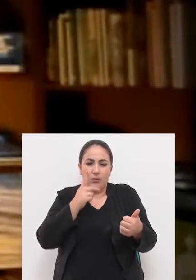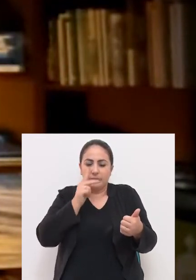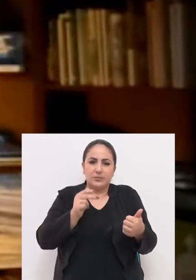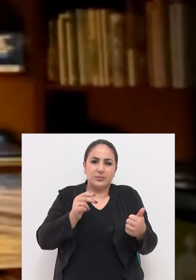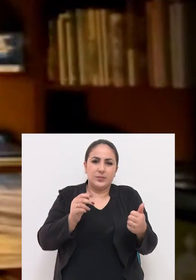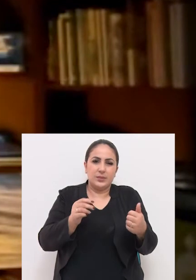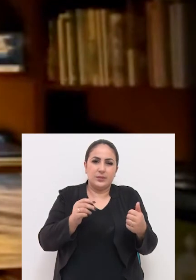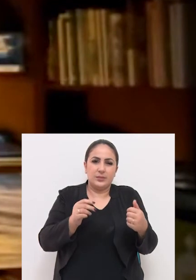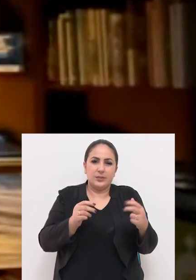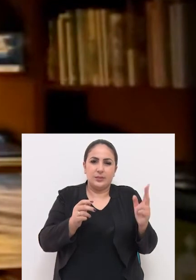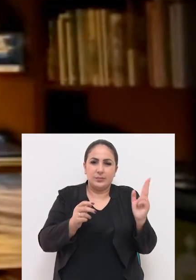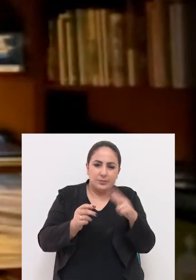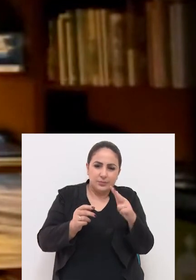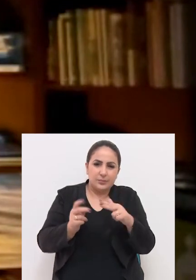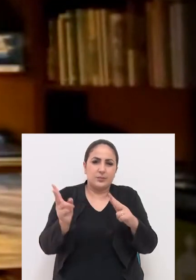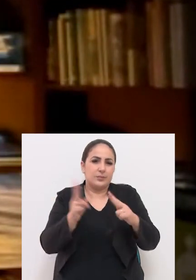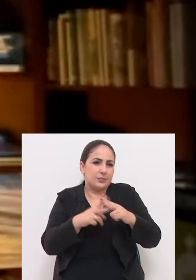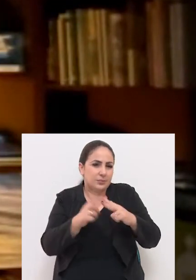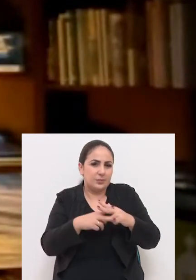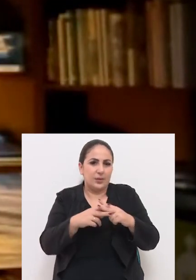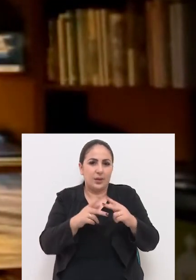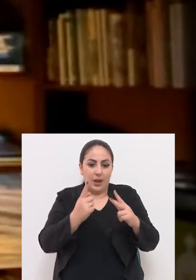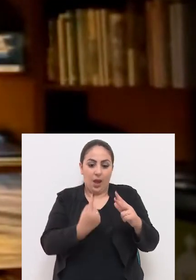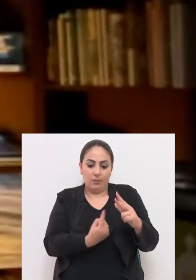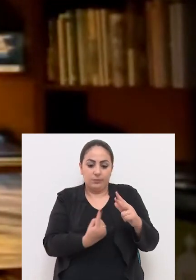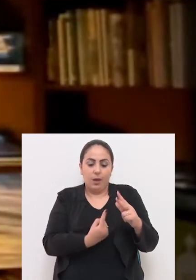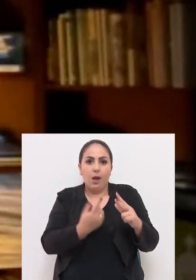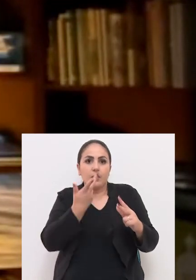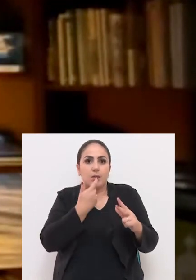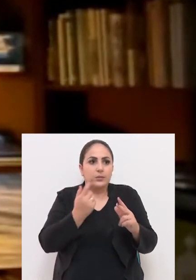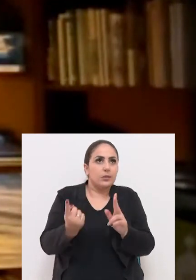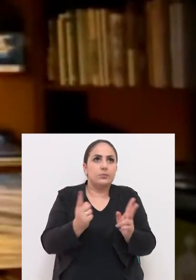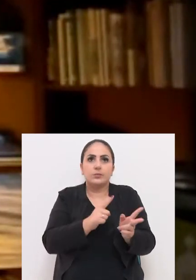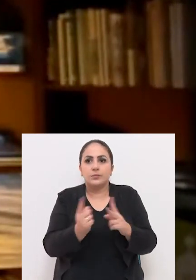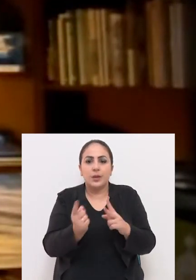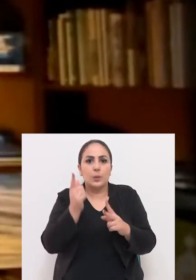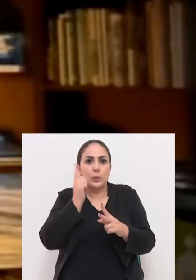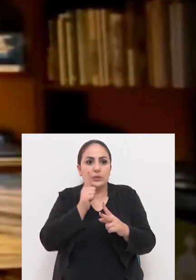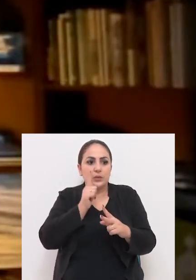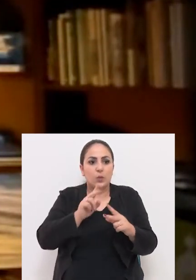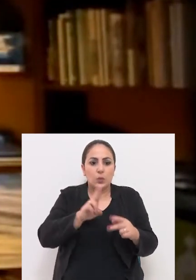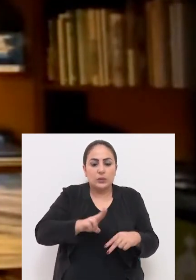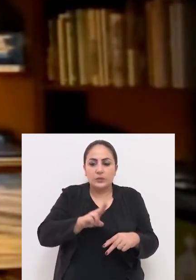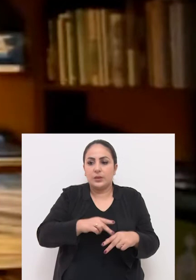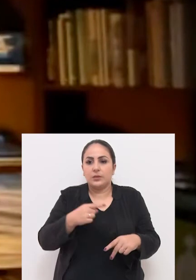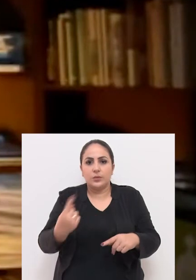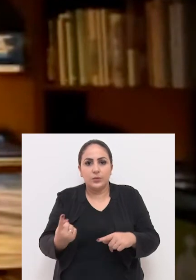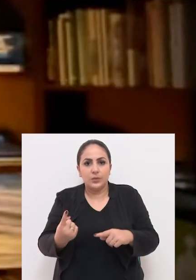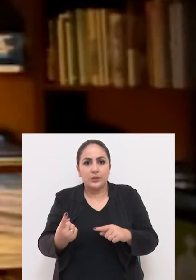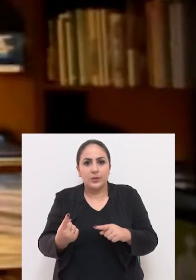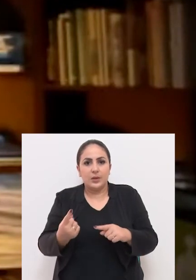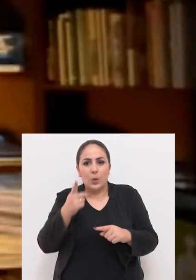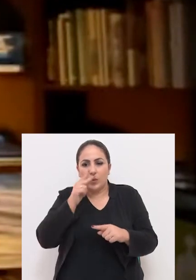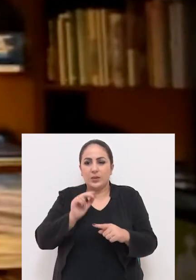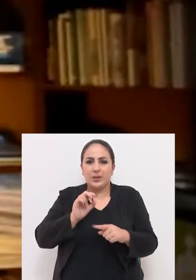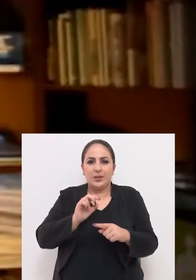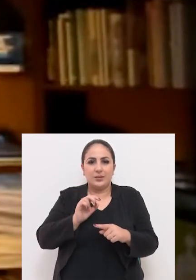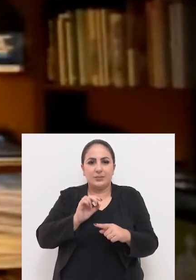para atacar o outro. Então, é o uso de uma criança para atacar o